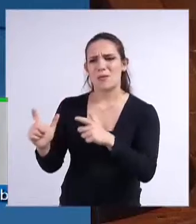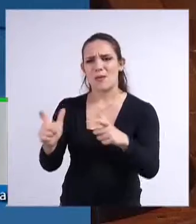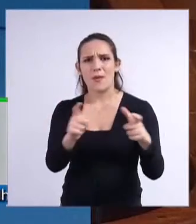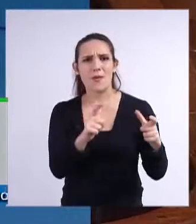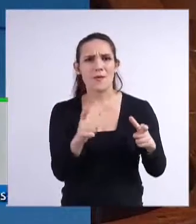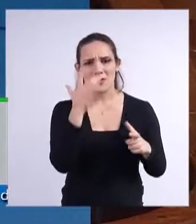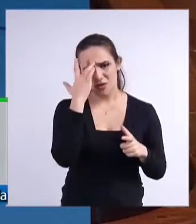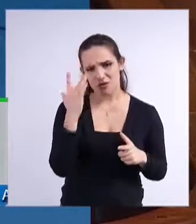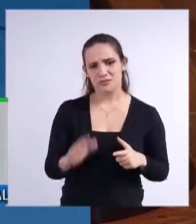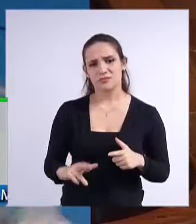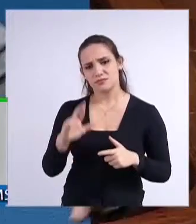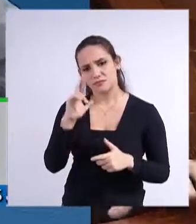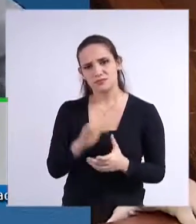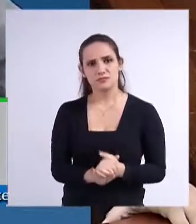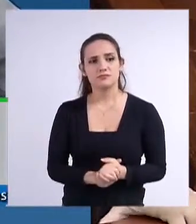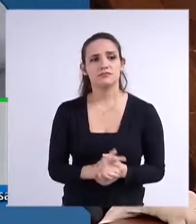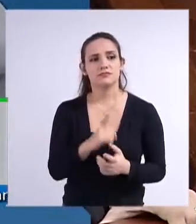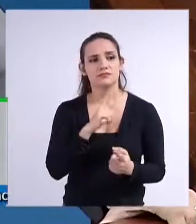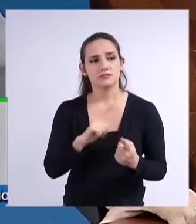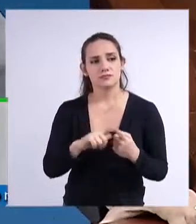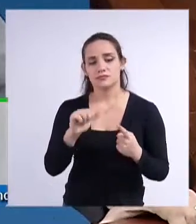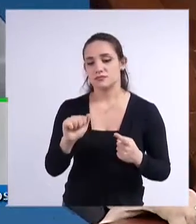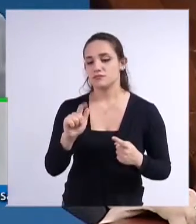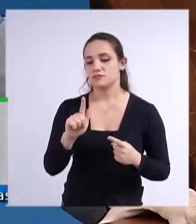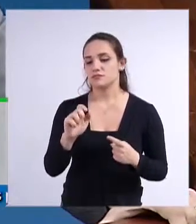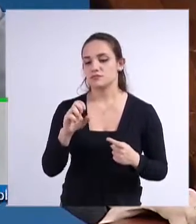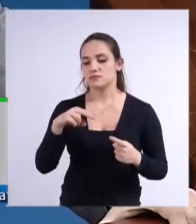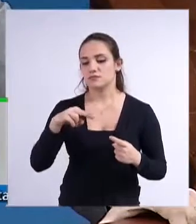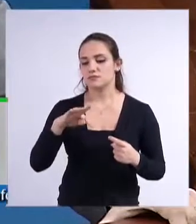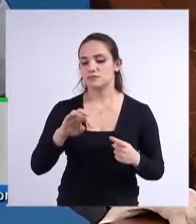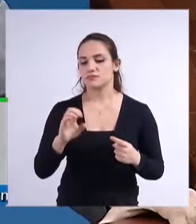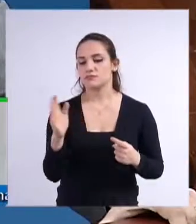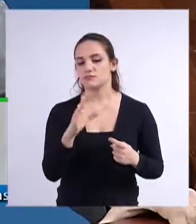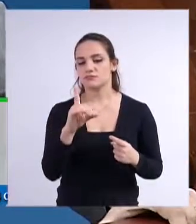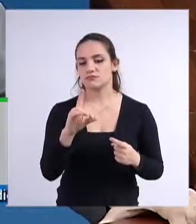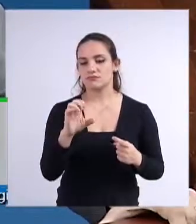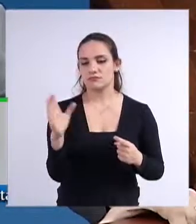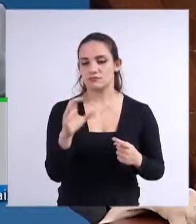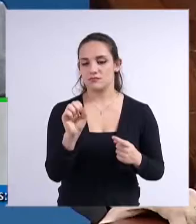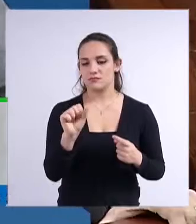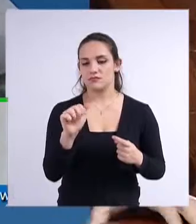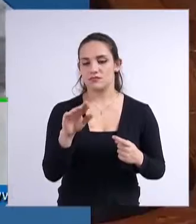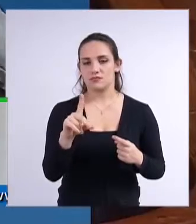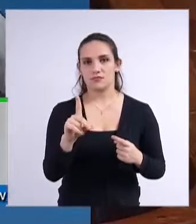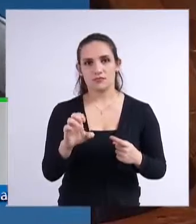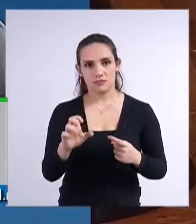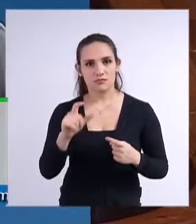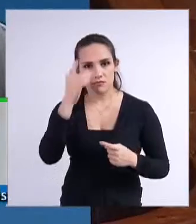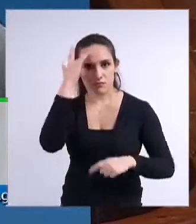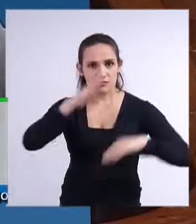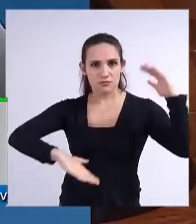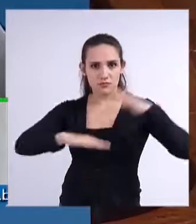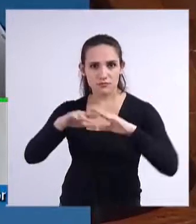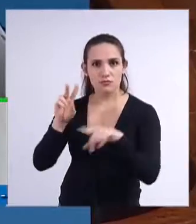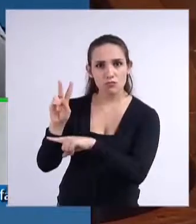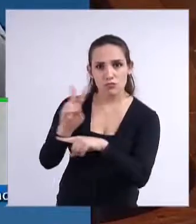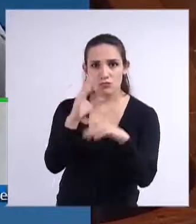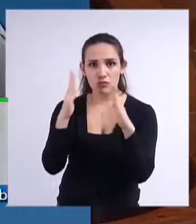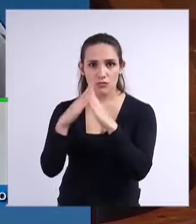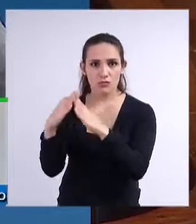responsáveis. Os agentes de saúde têm um papel fundamental. E muitas pessoas não